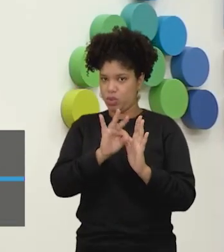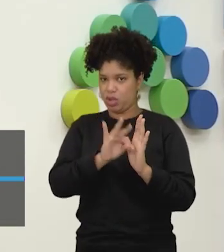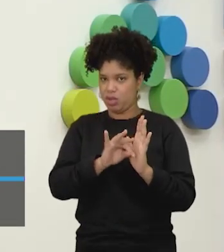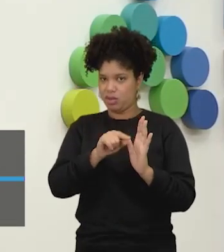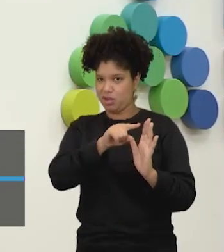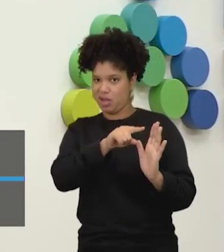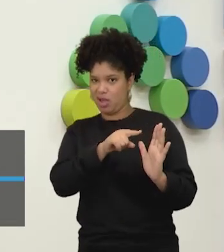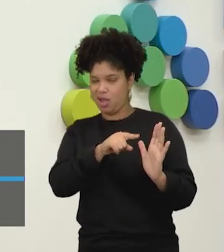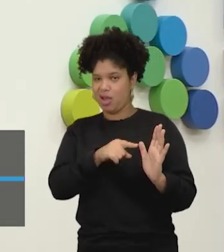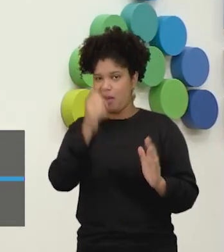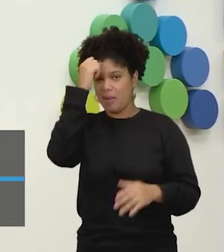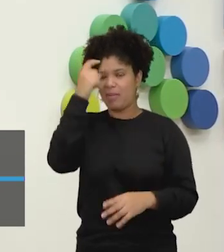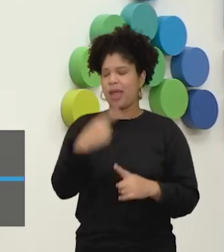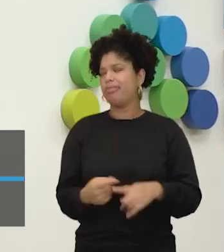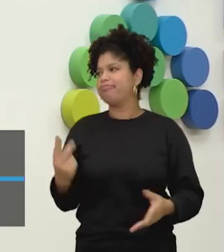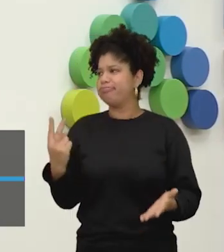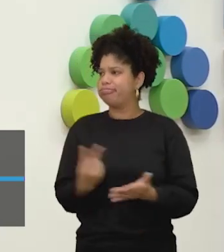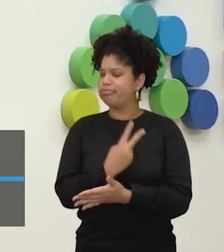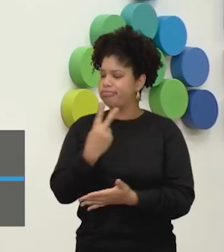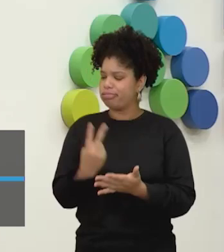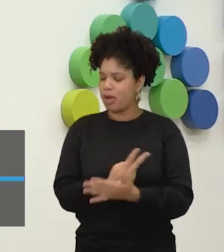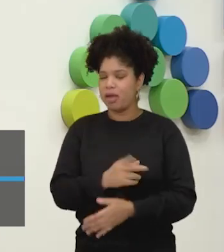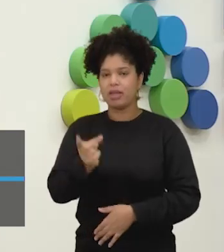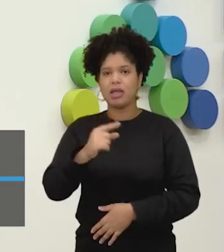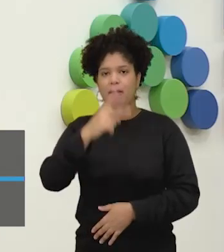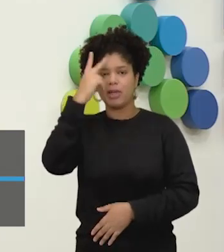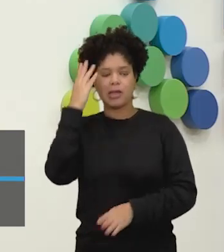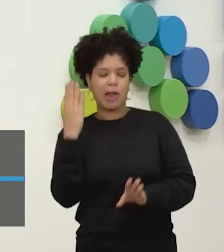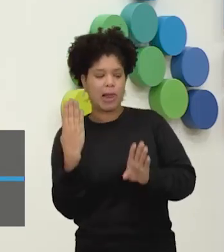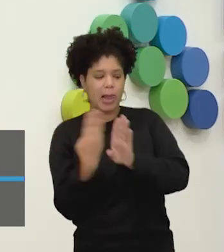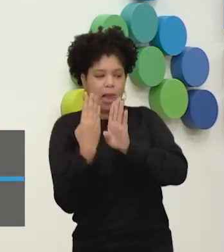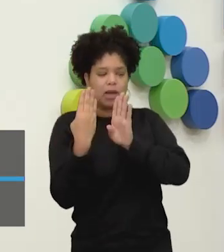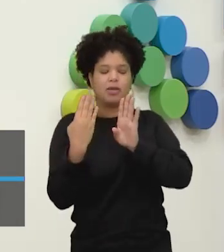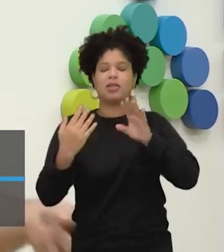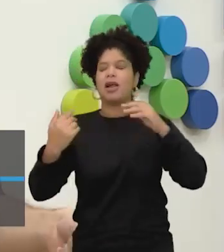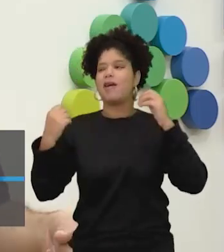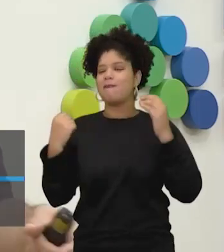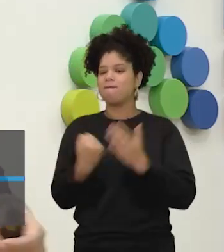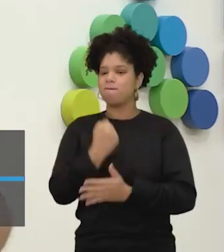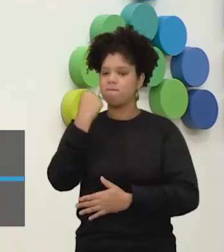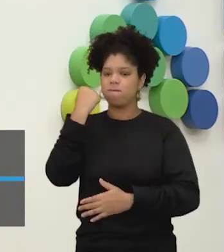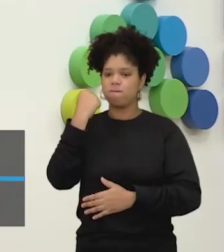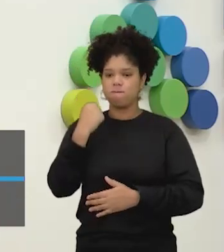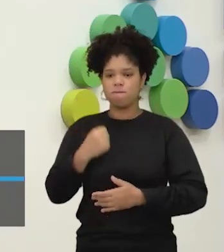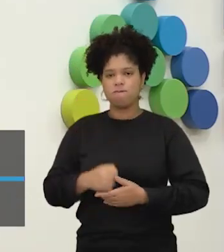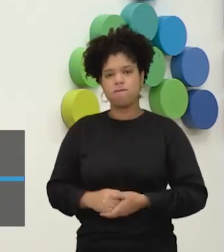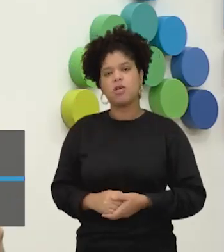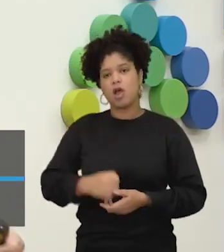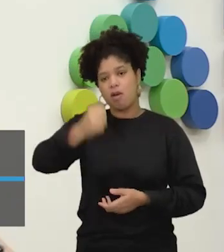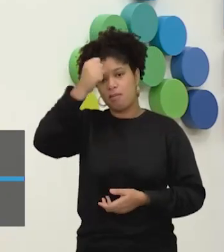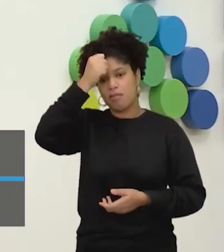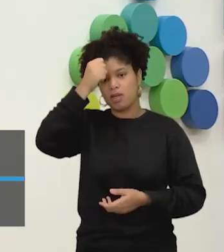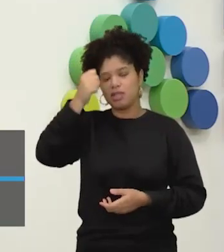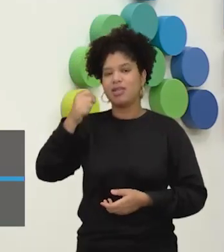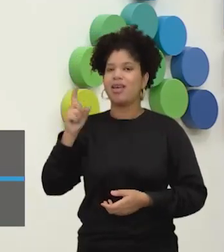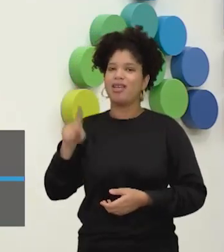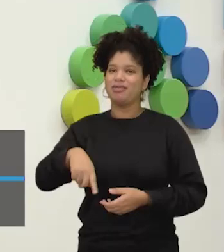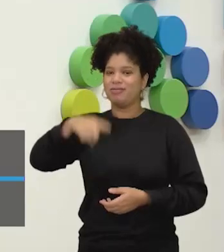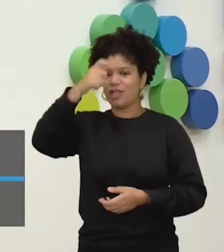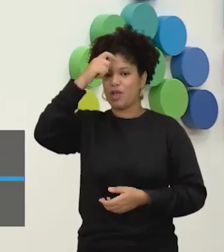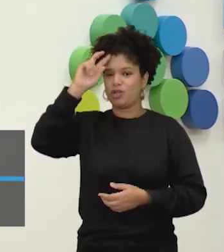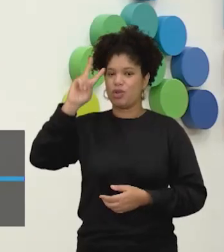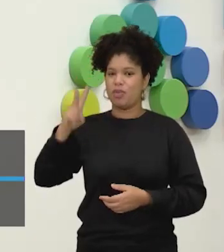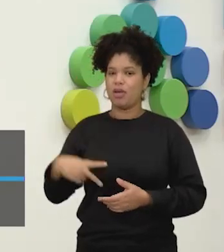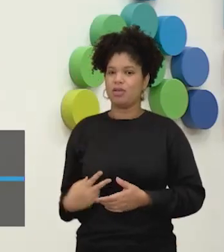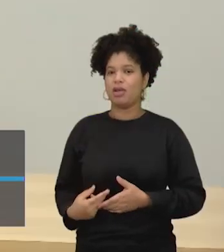ele fez algo errado. Ele está com remorso talvez por ter sido pego. Olha, eu tento pegar alguma coisa, resolver tal. A consciência humana é um morcego. Essa